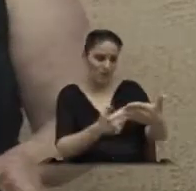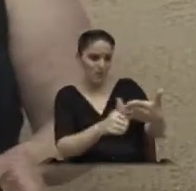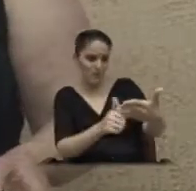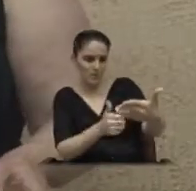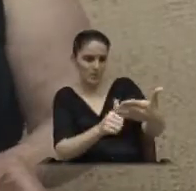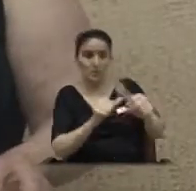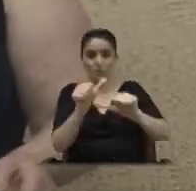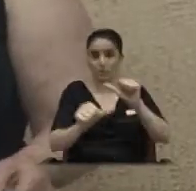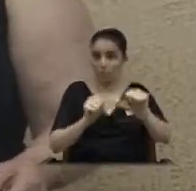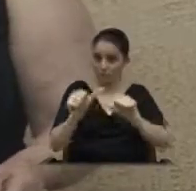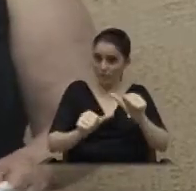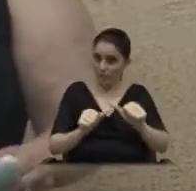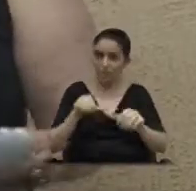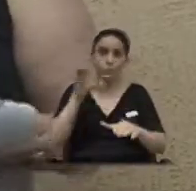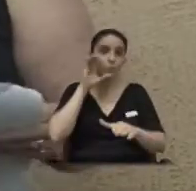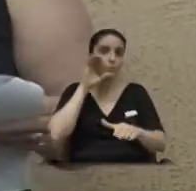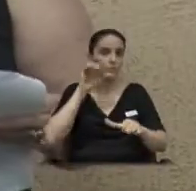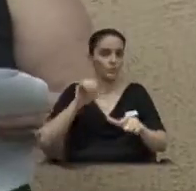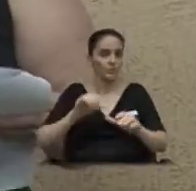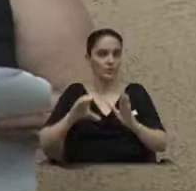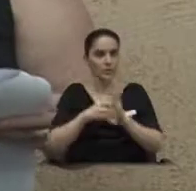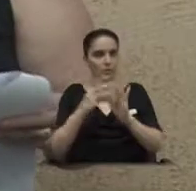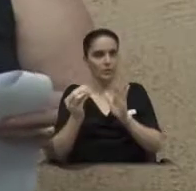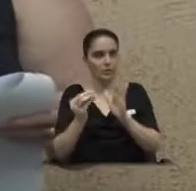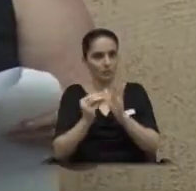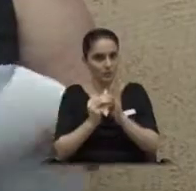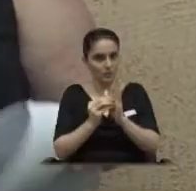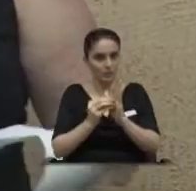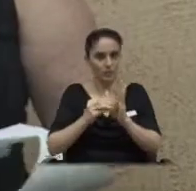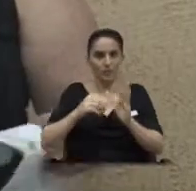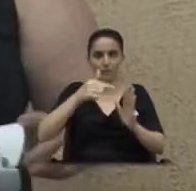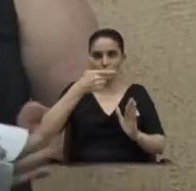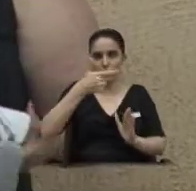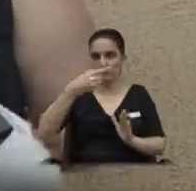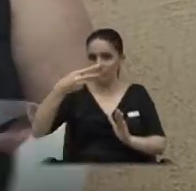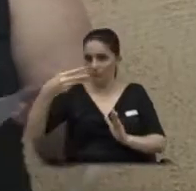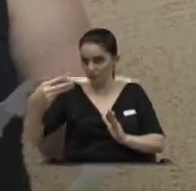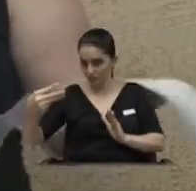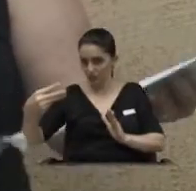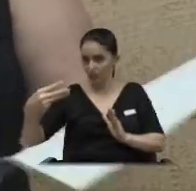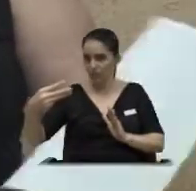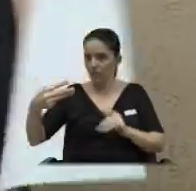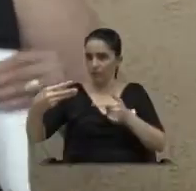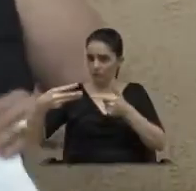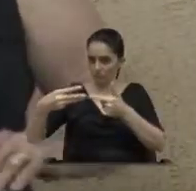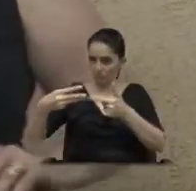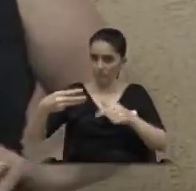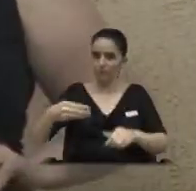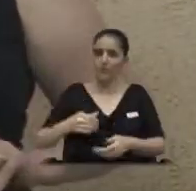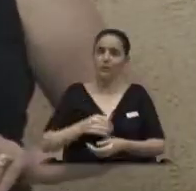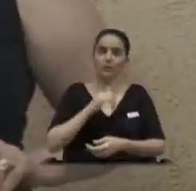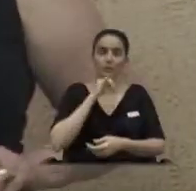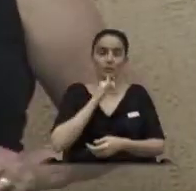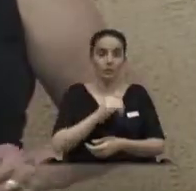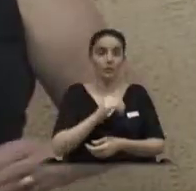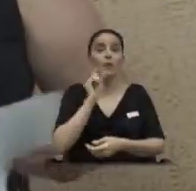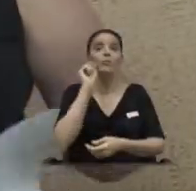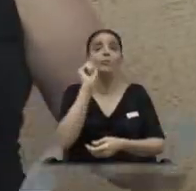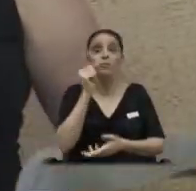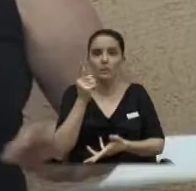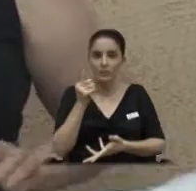uma emenda a 233, exatamente nessa emenda, eu estou dizendo